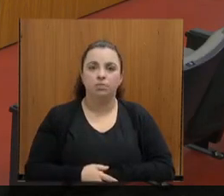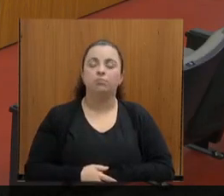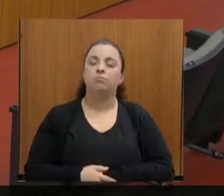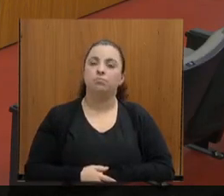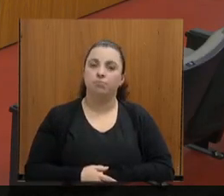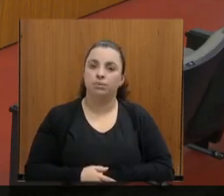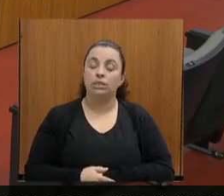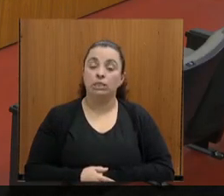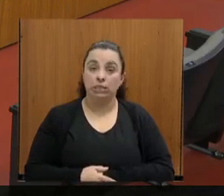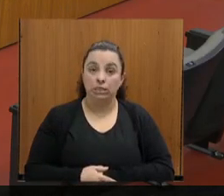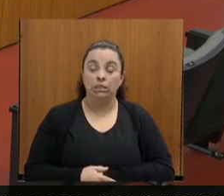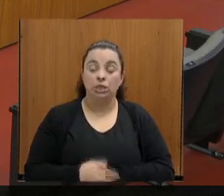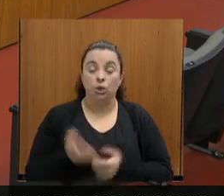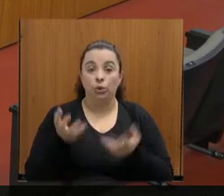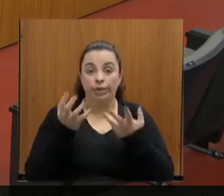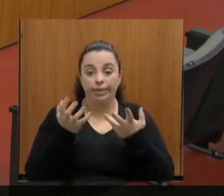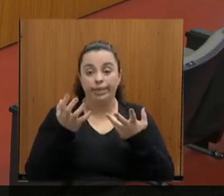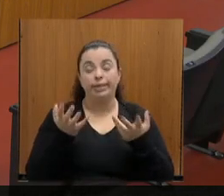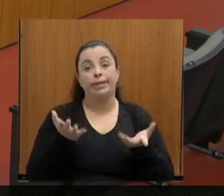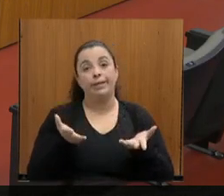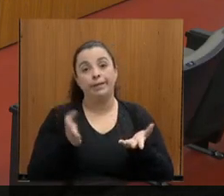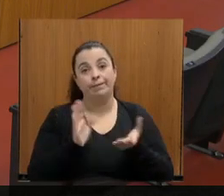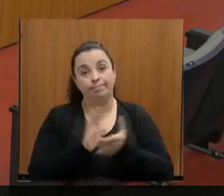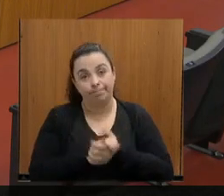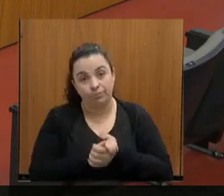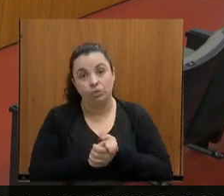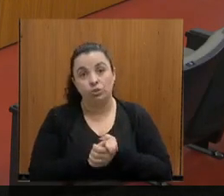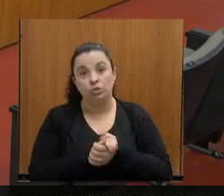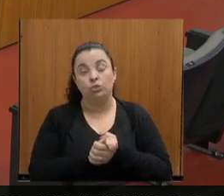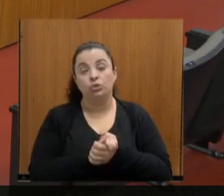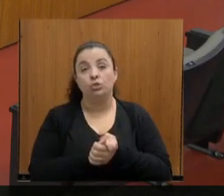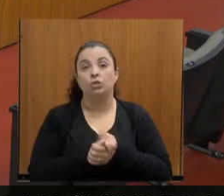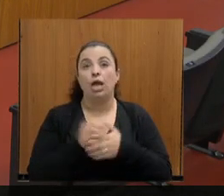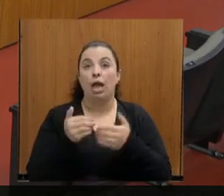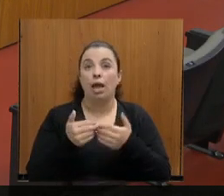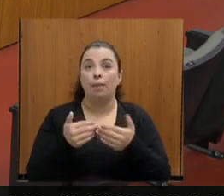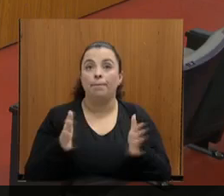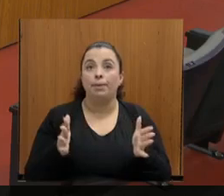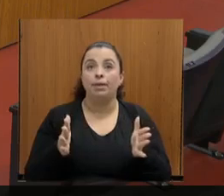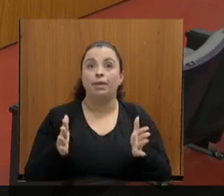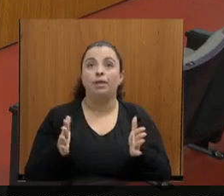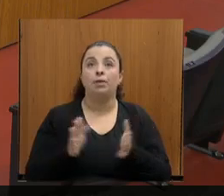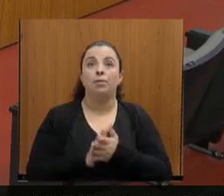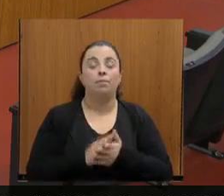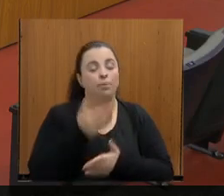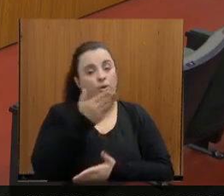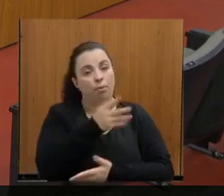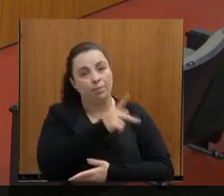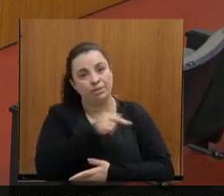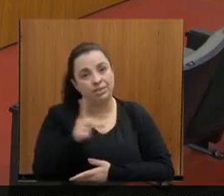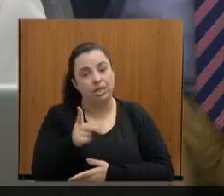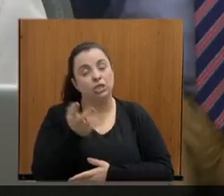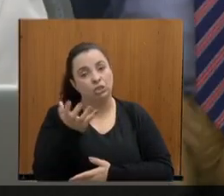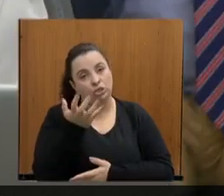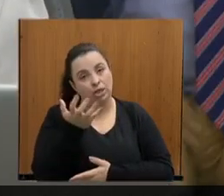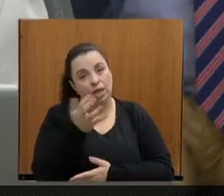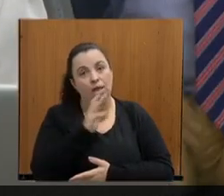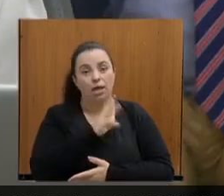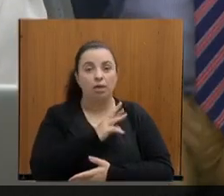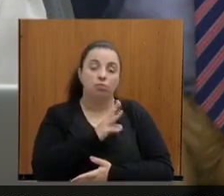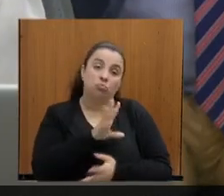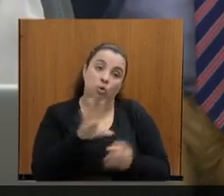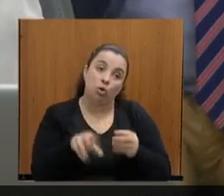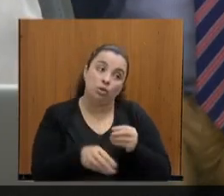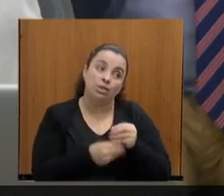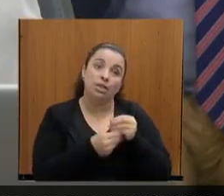Cerqueira e gostaria que de abrir espaço Presidente quiser fazer alguma